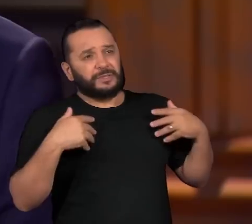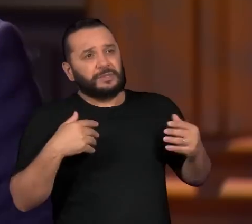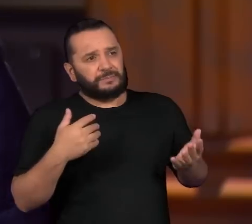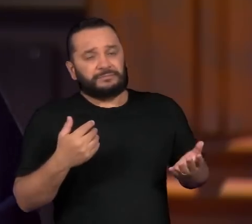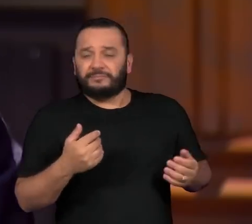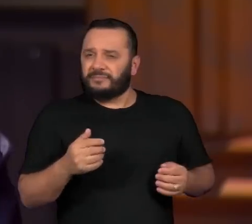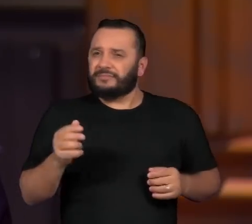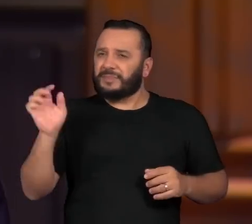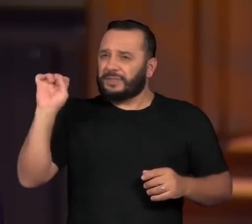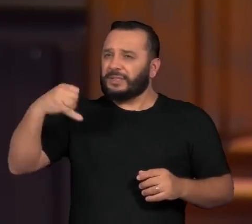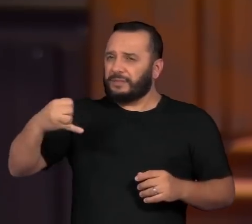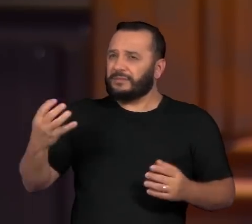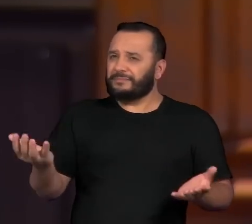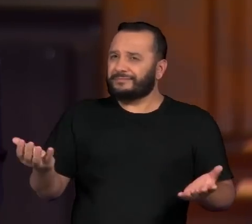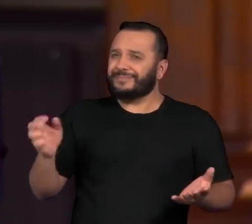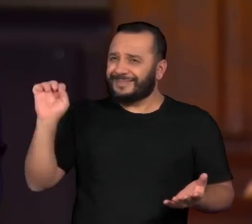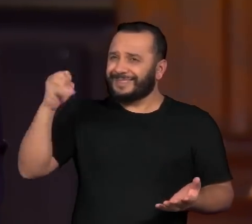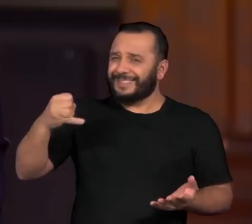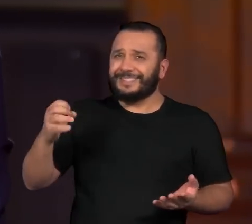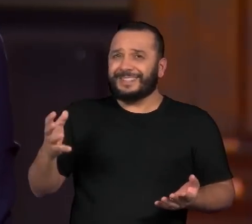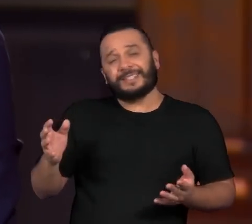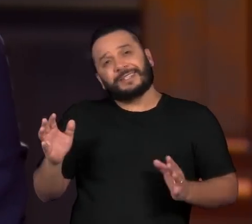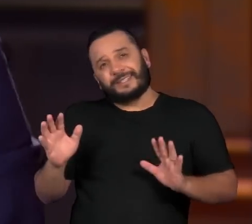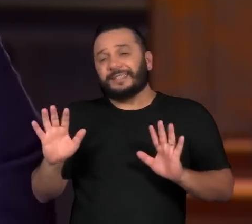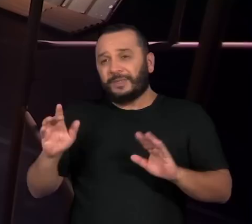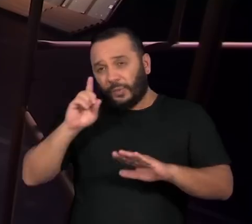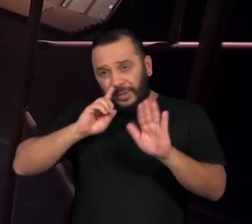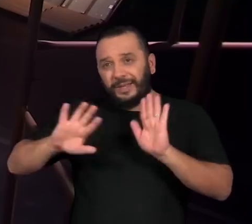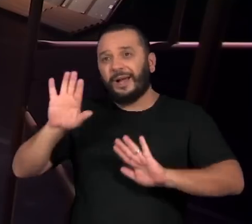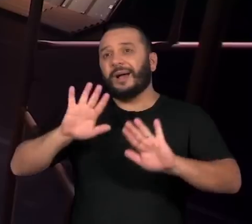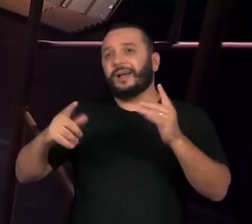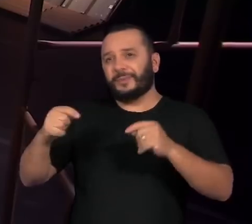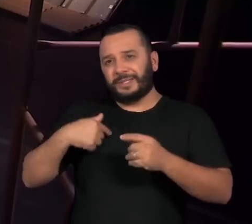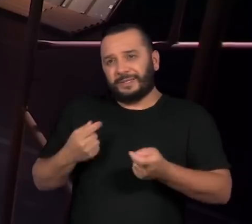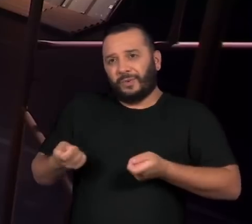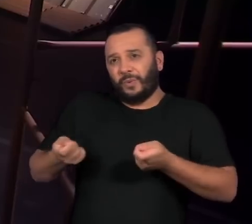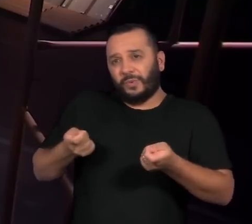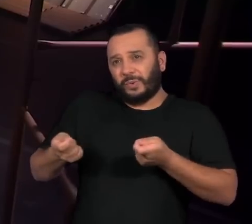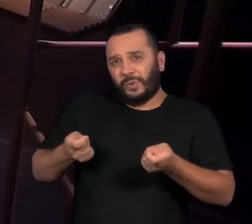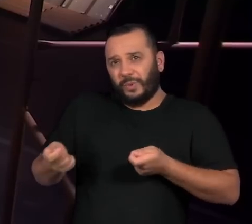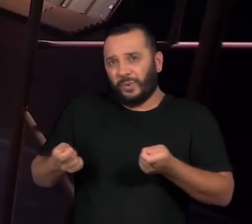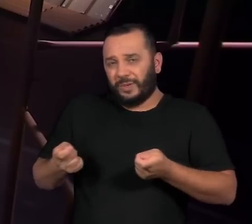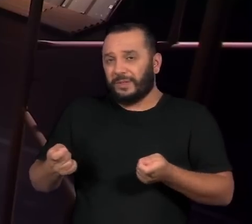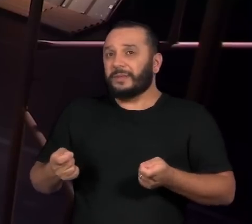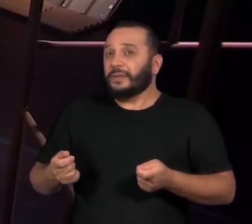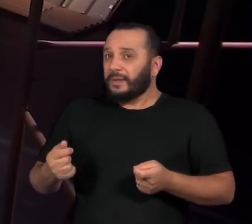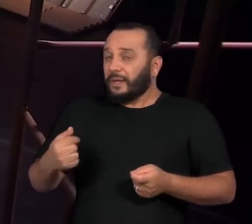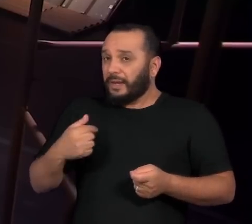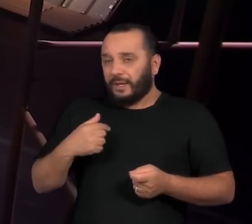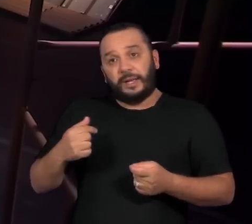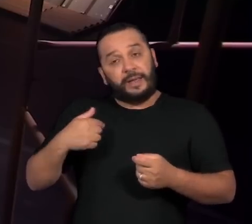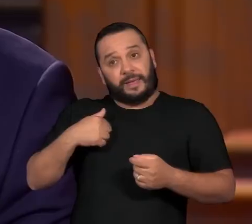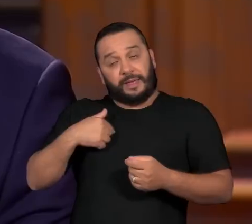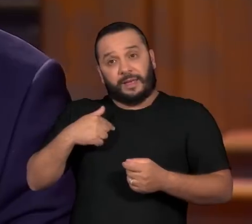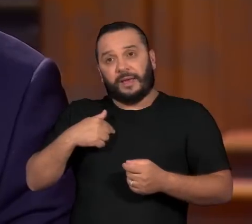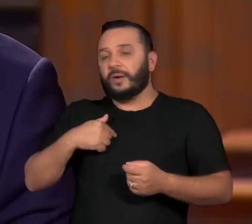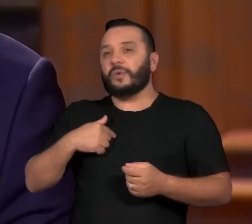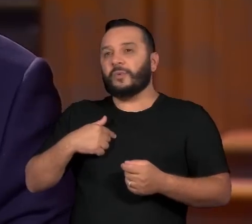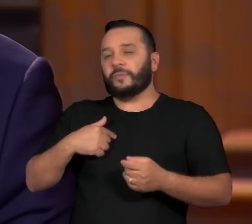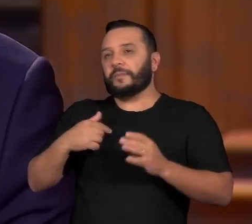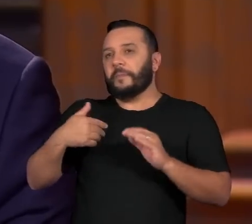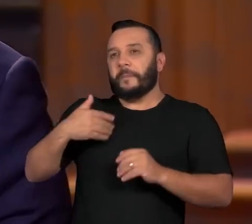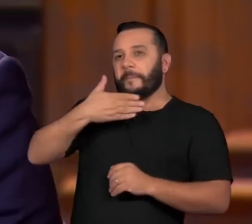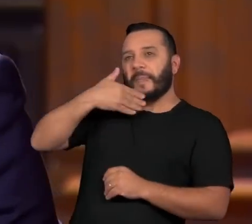terreno. Estamos trabalhando. Aí nós temos que tomar cuidado. Quando o Quais mensageiro quer ser maior do que a mensagem. É. Então, é